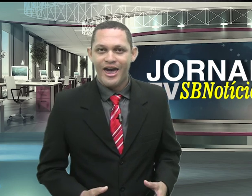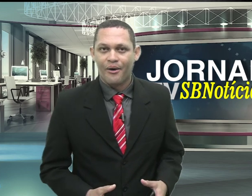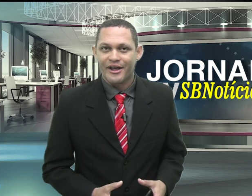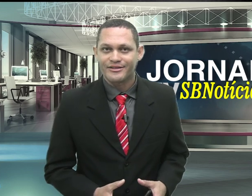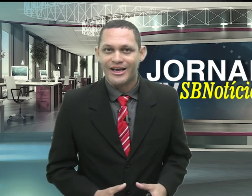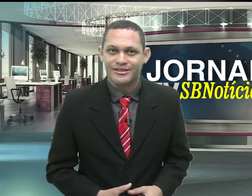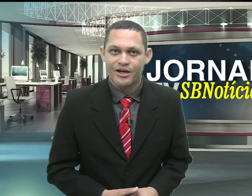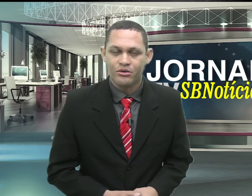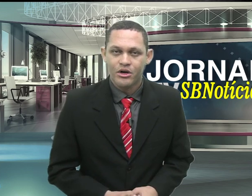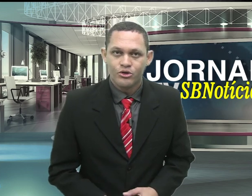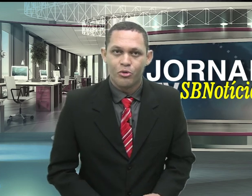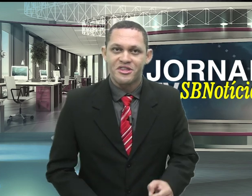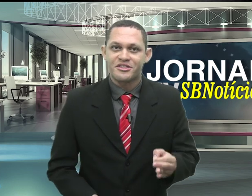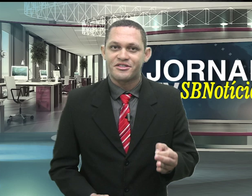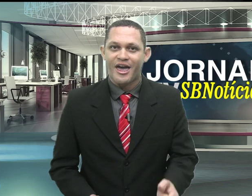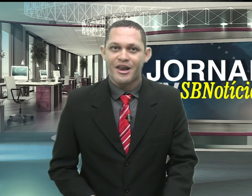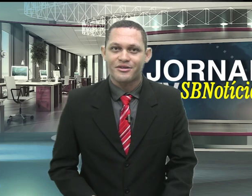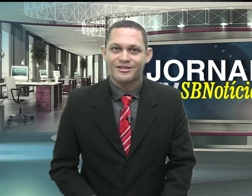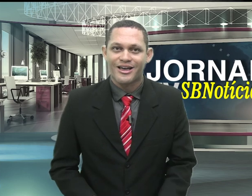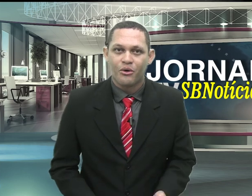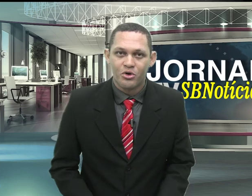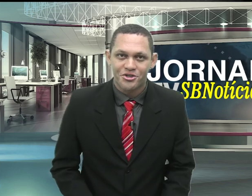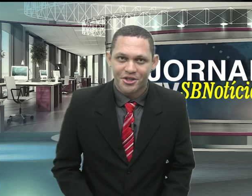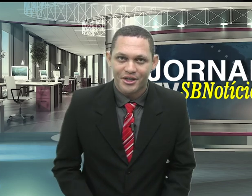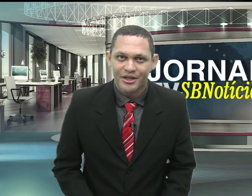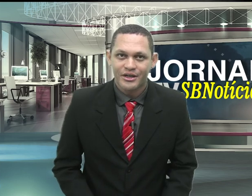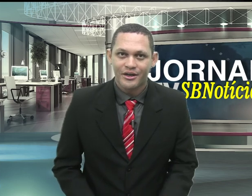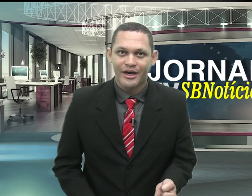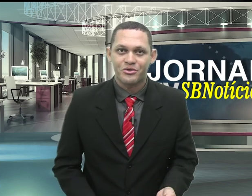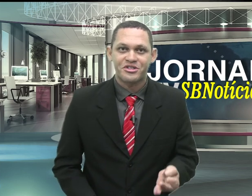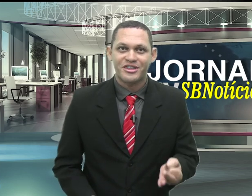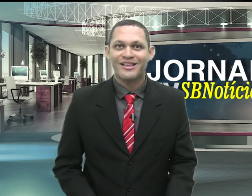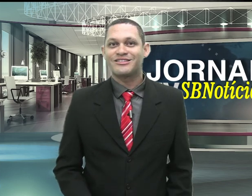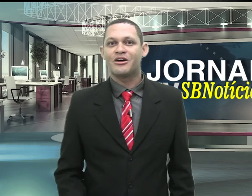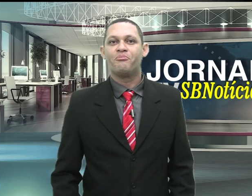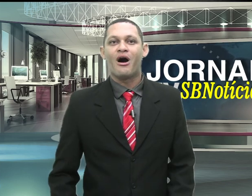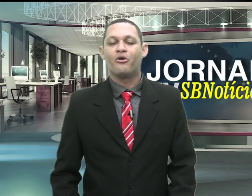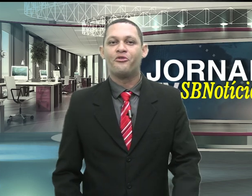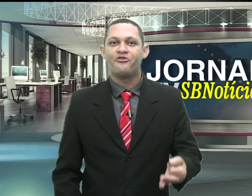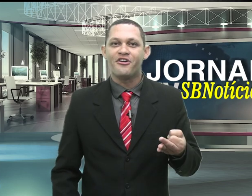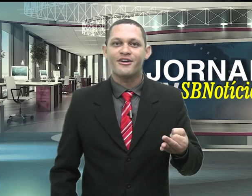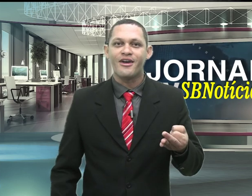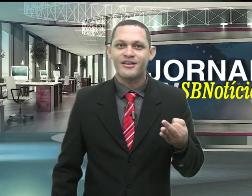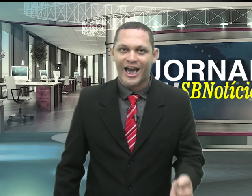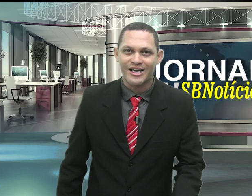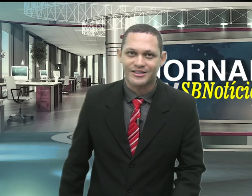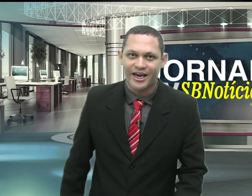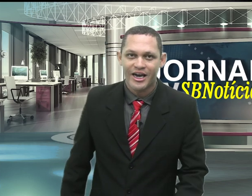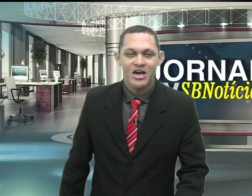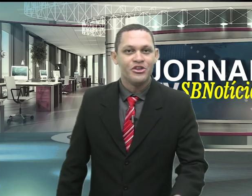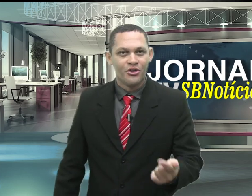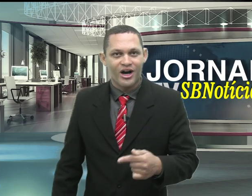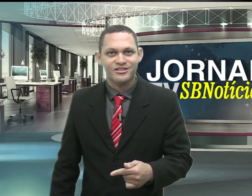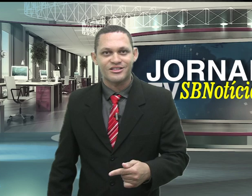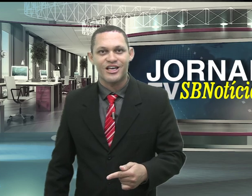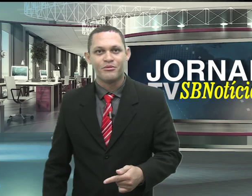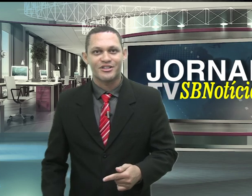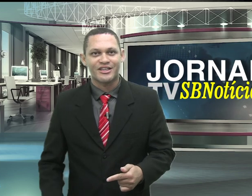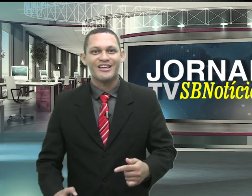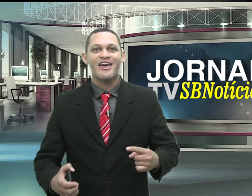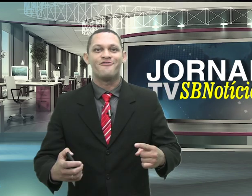casa é orientação do ministério da saúde é do estado de são paulo fica em casa